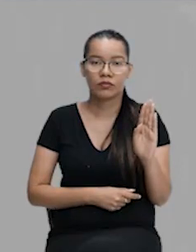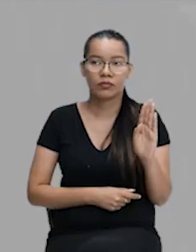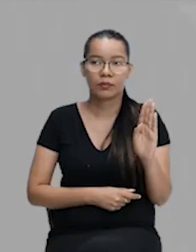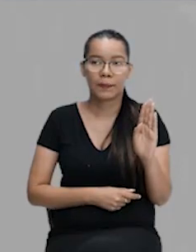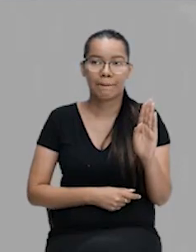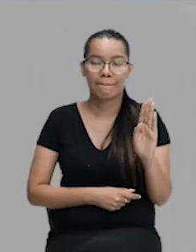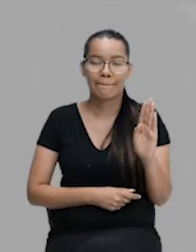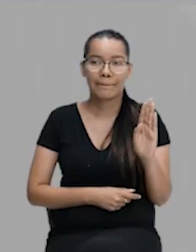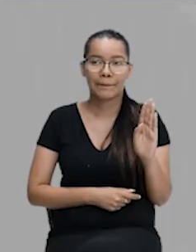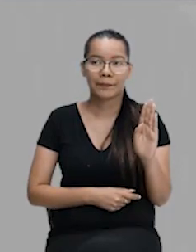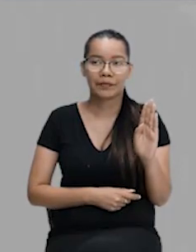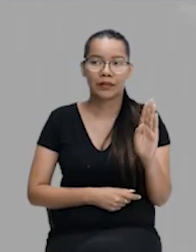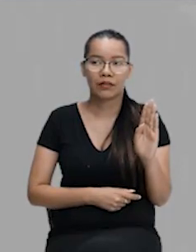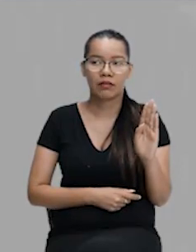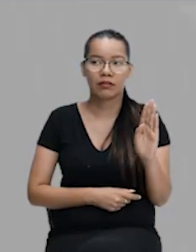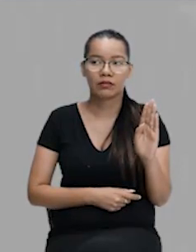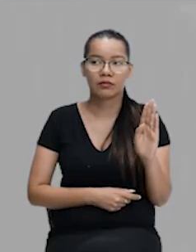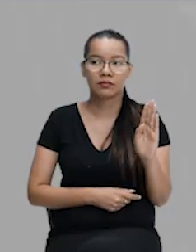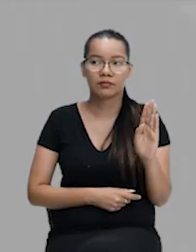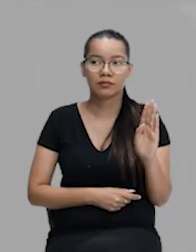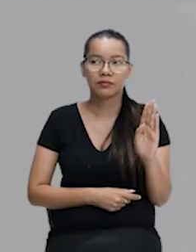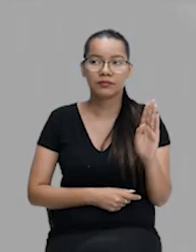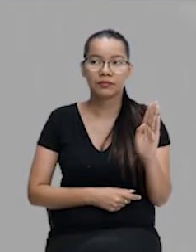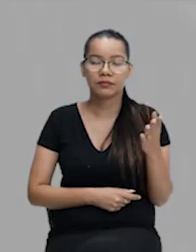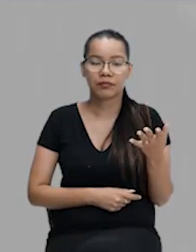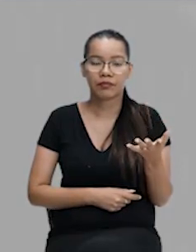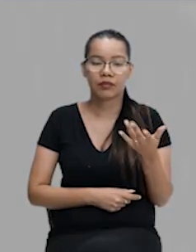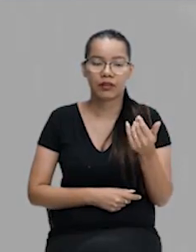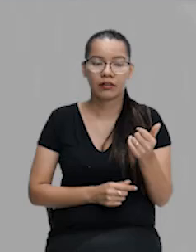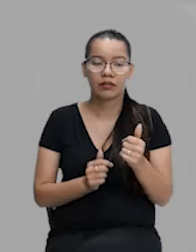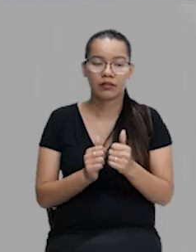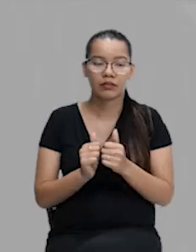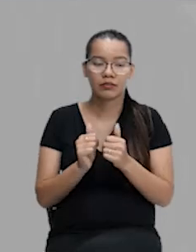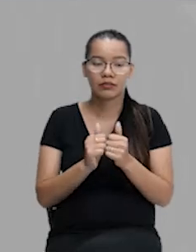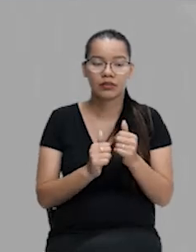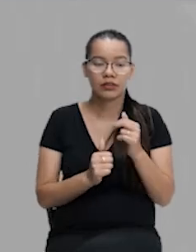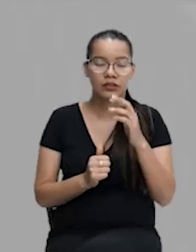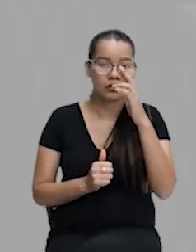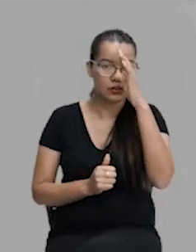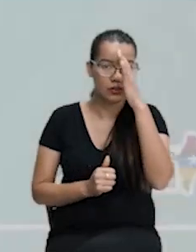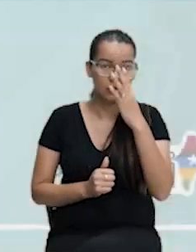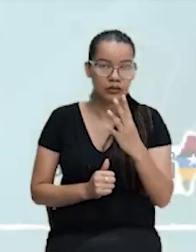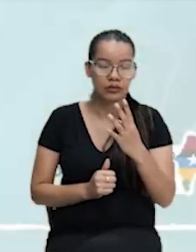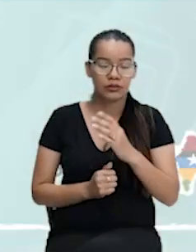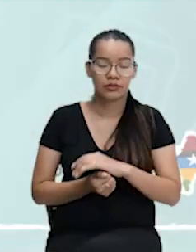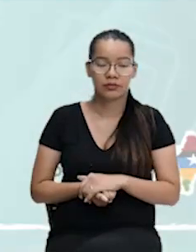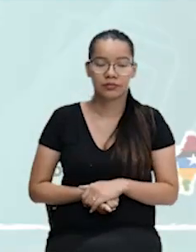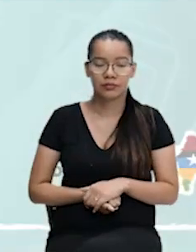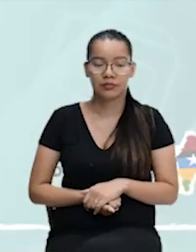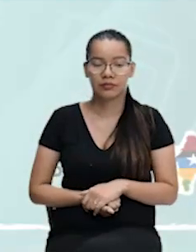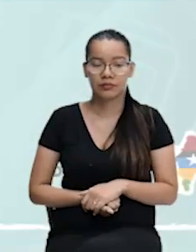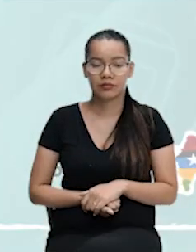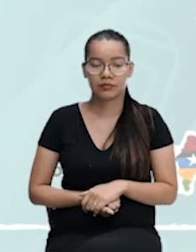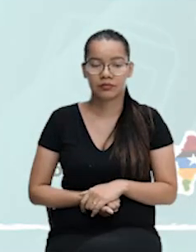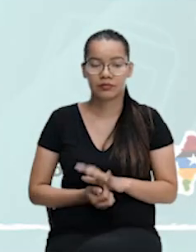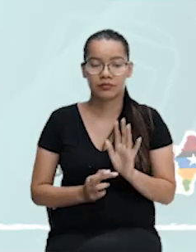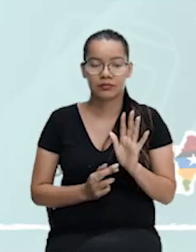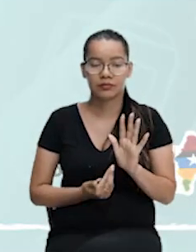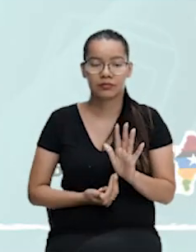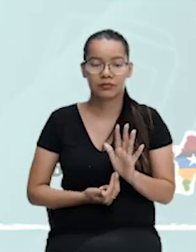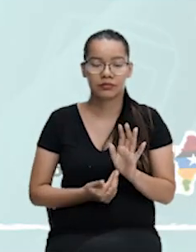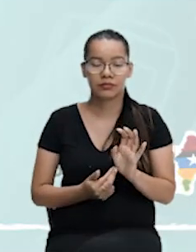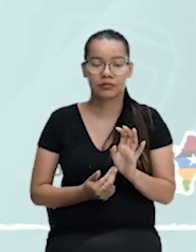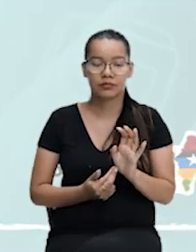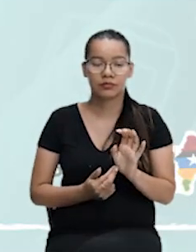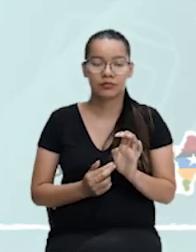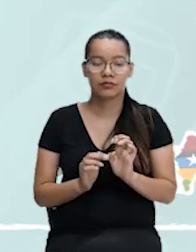o precipitado da solução. Então, vamos aqui à resolução. Olha aqui, turma. Represente por